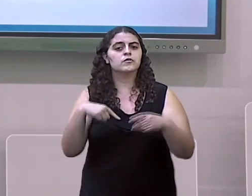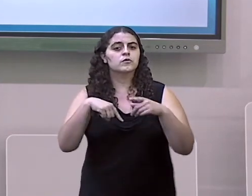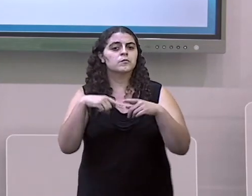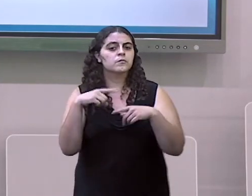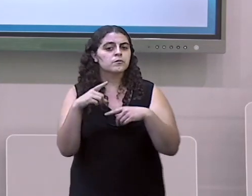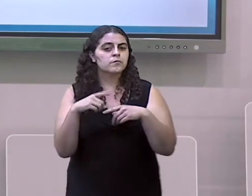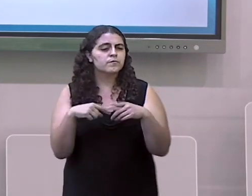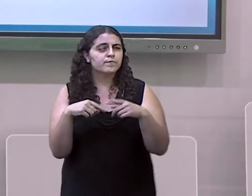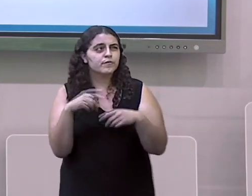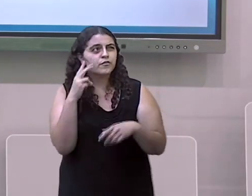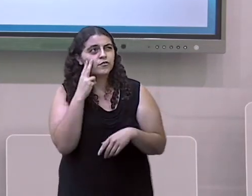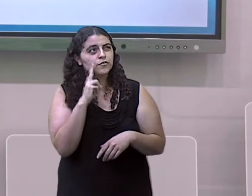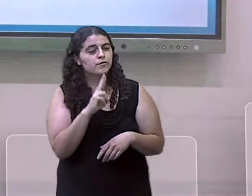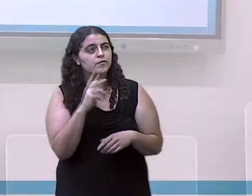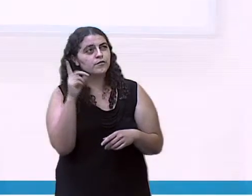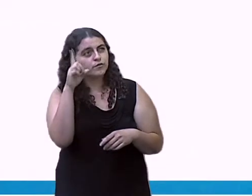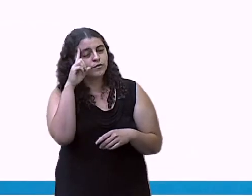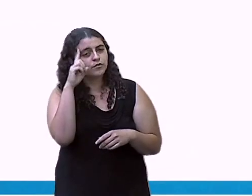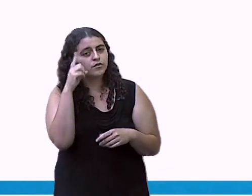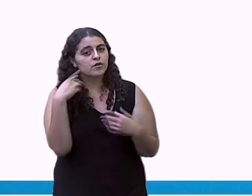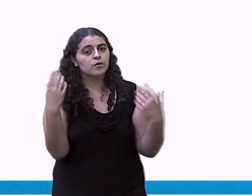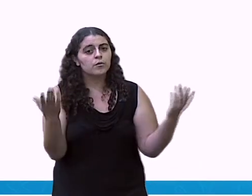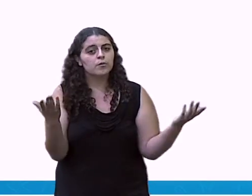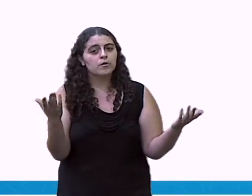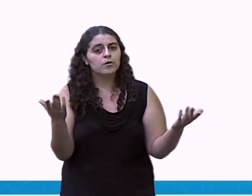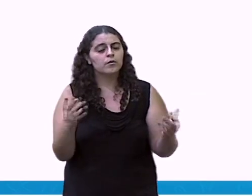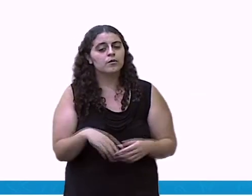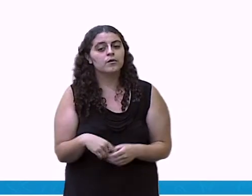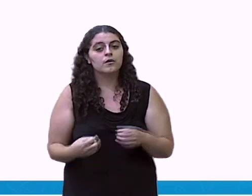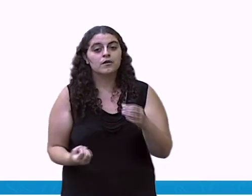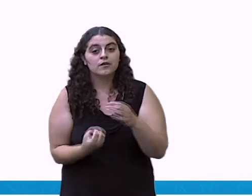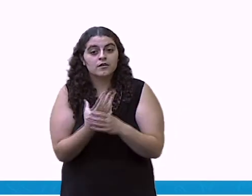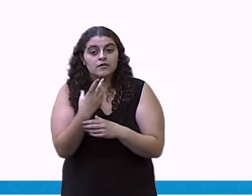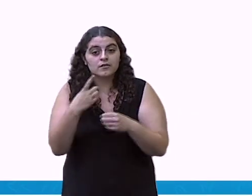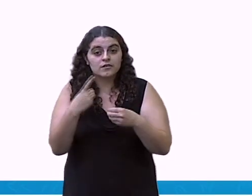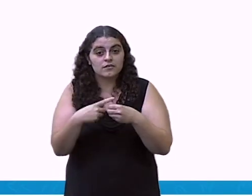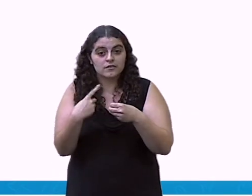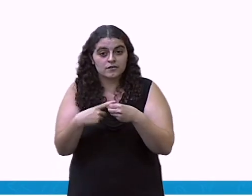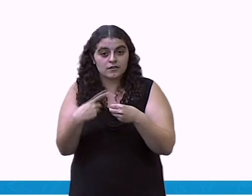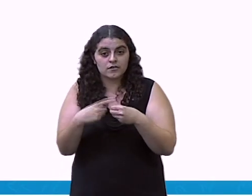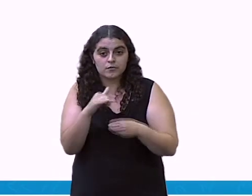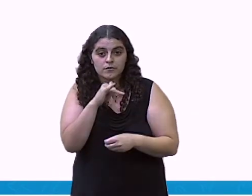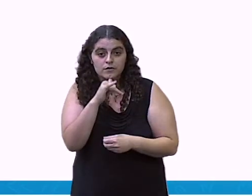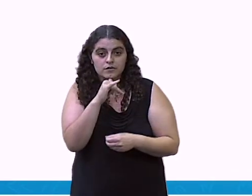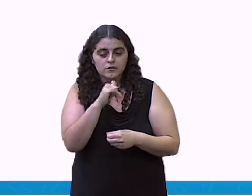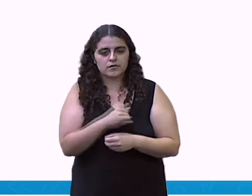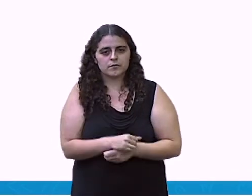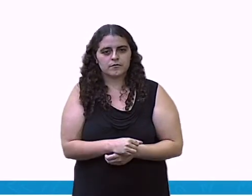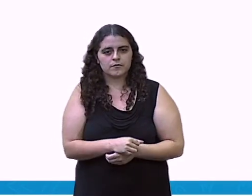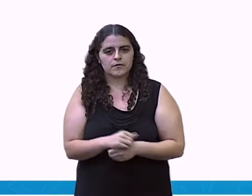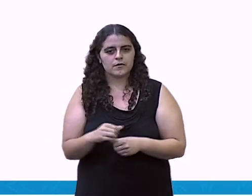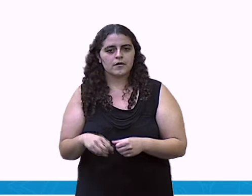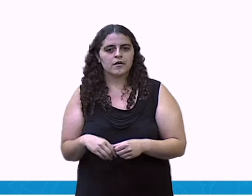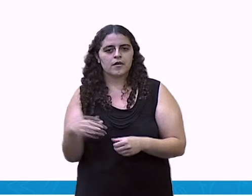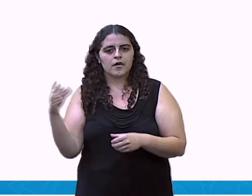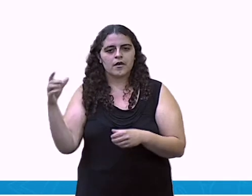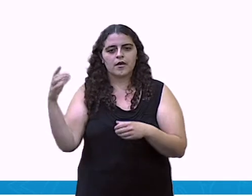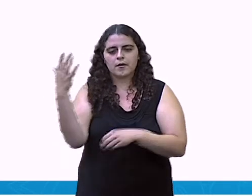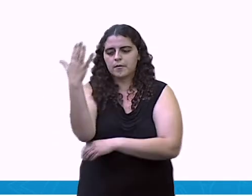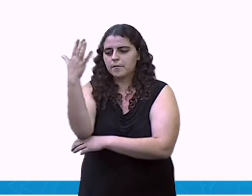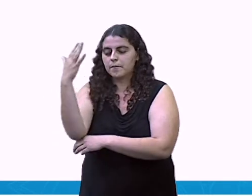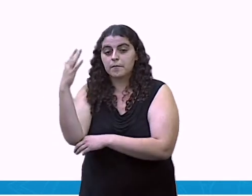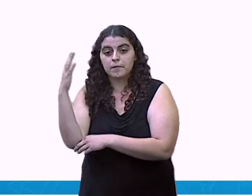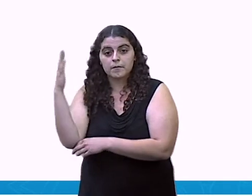mais precisão no nosso dia a dia? A criação das cidades é, por exemplo, paisagem modificada, ou